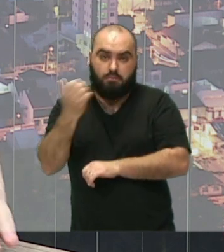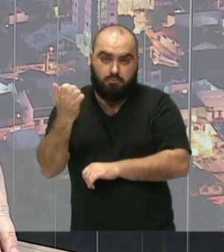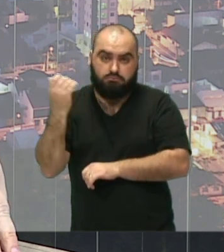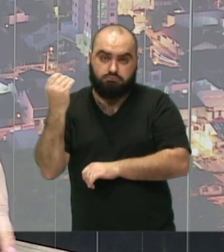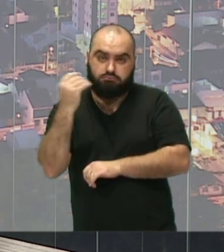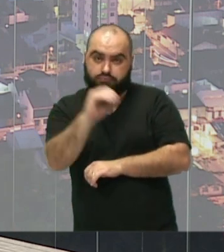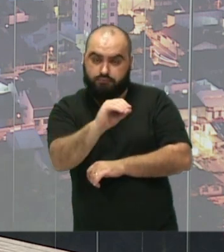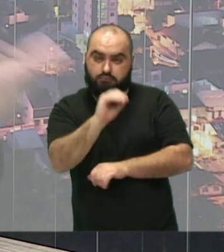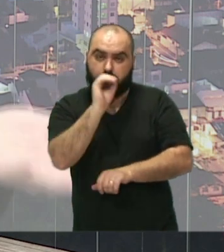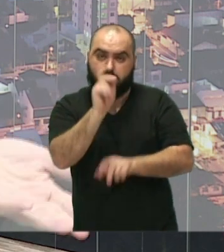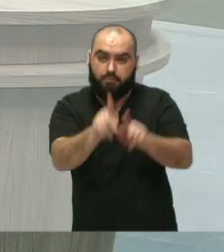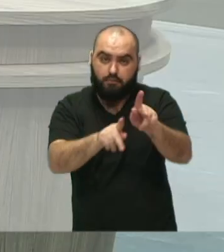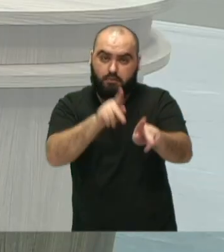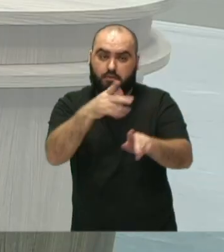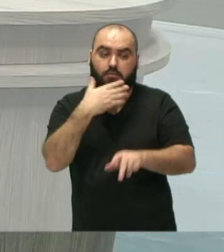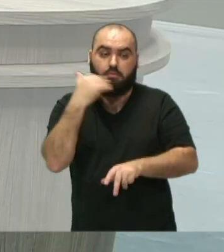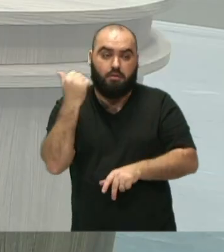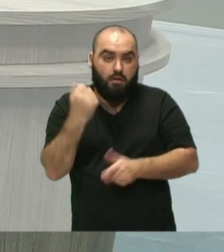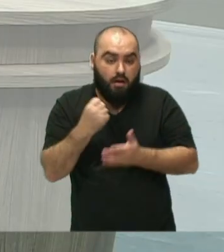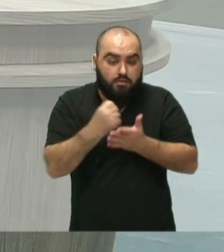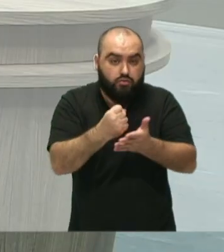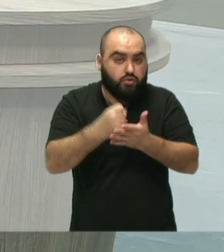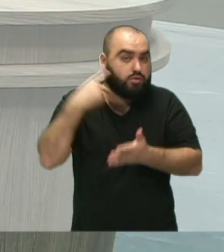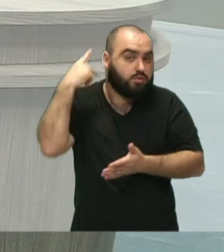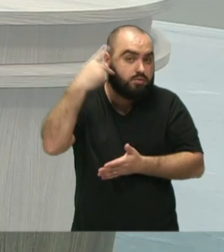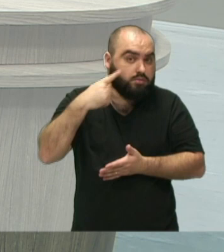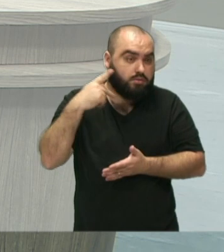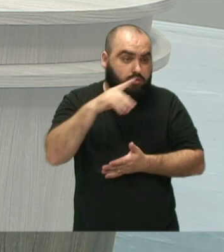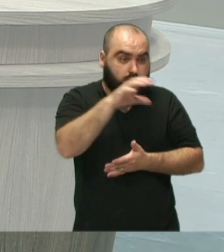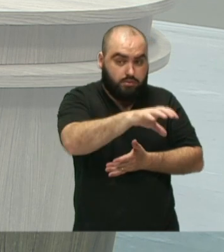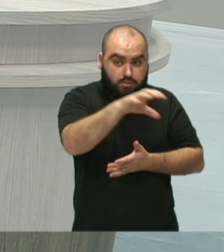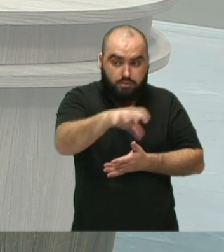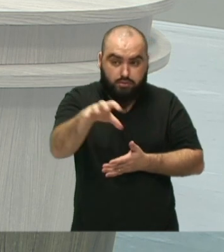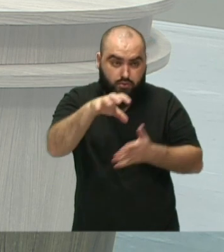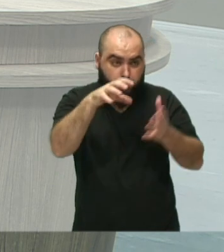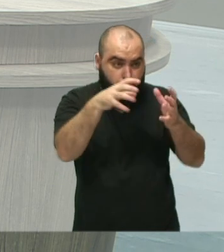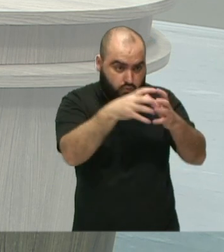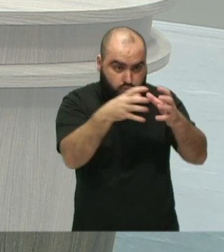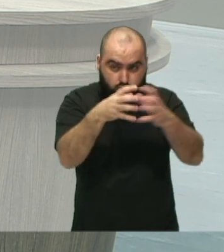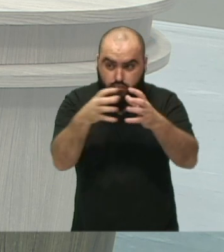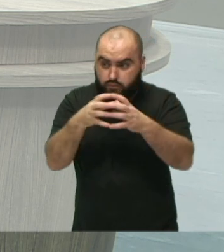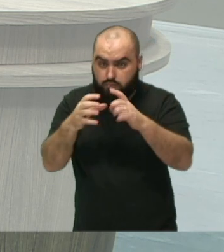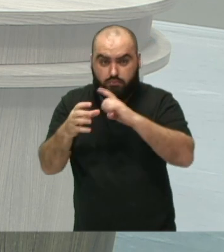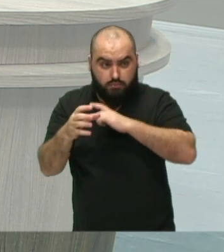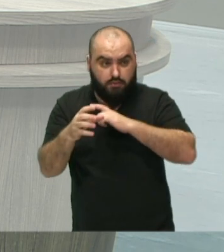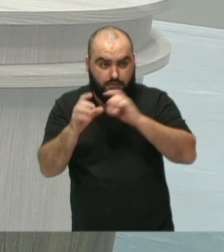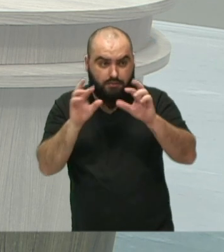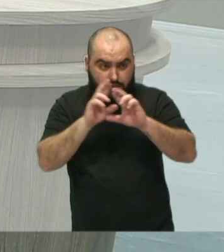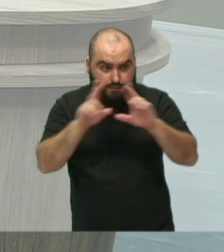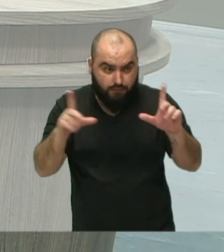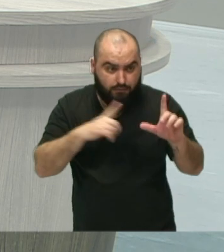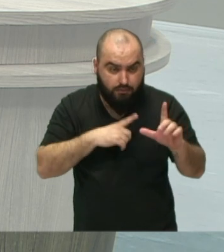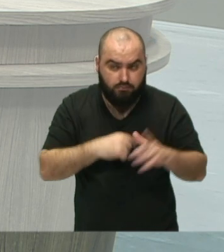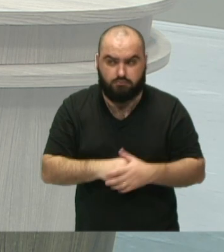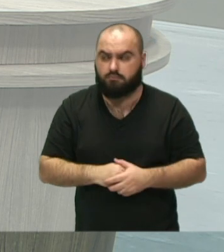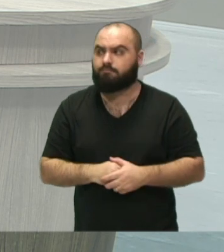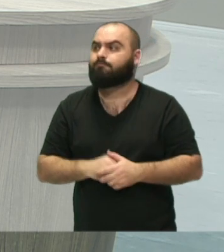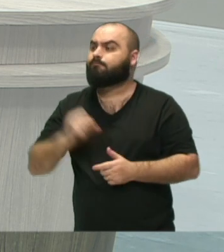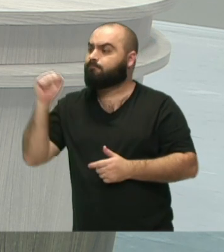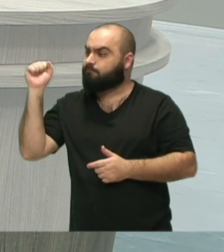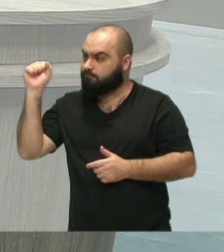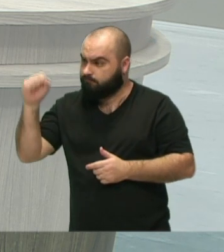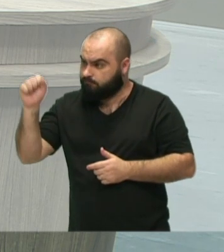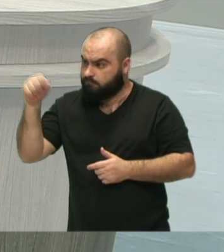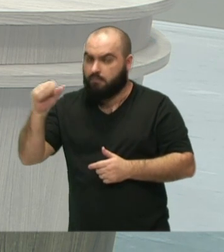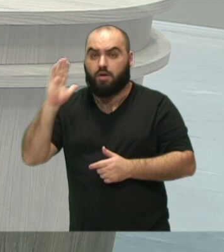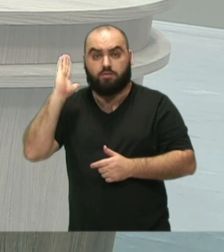colocar as políticas da forma melhor para cada grupo, sim, porque há diferenças. Exato. É fundamental, a gente já